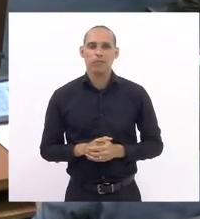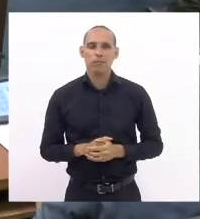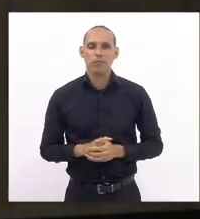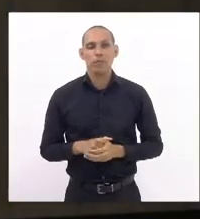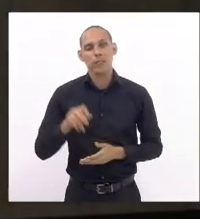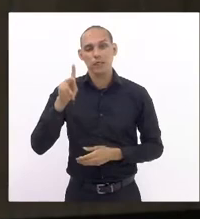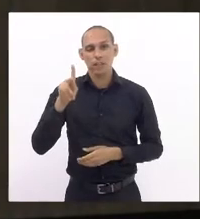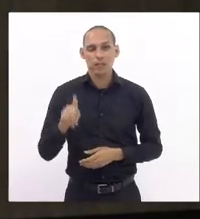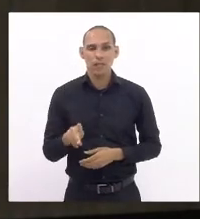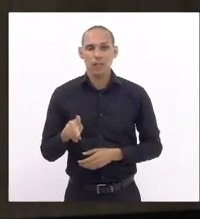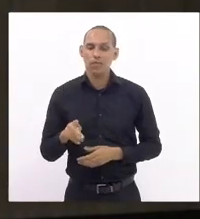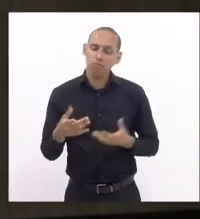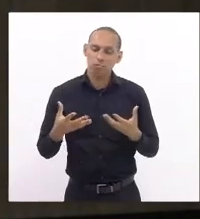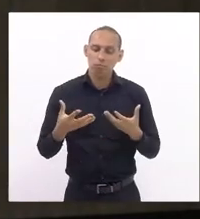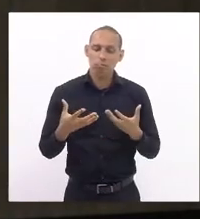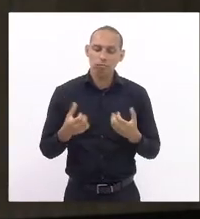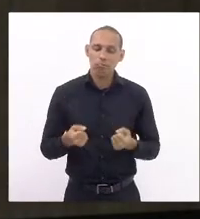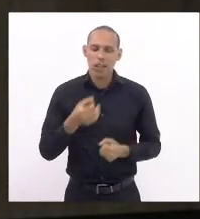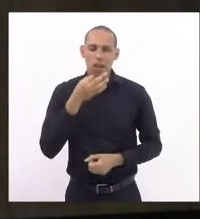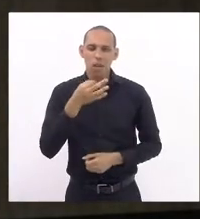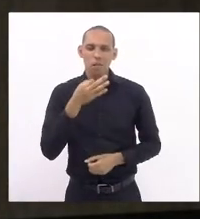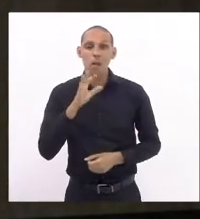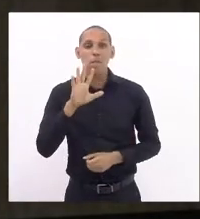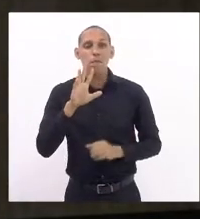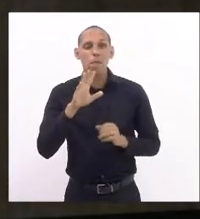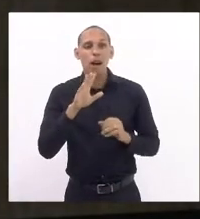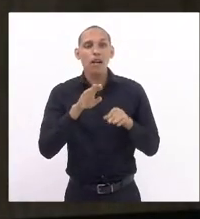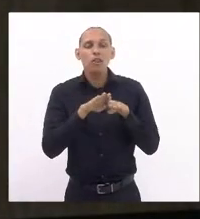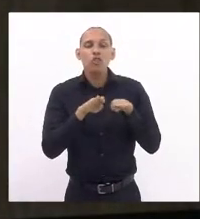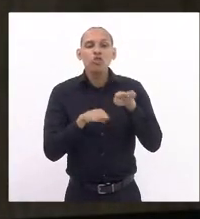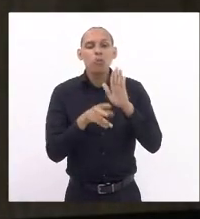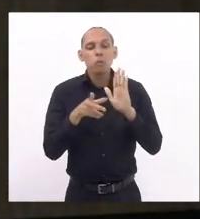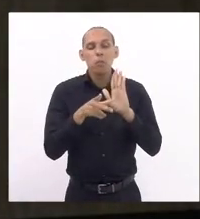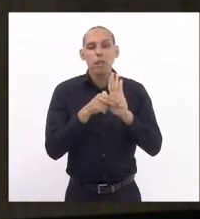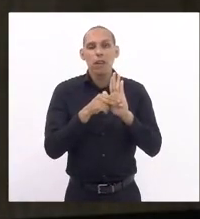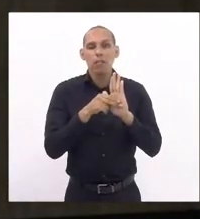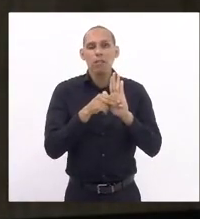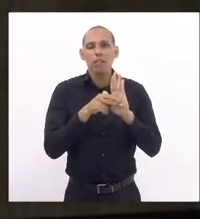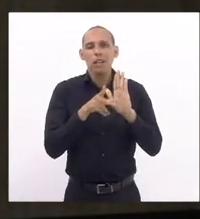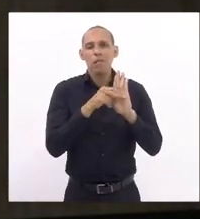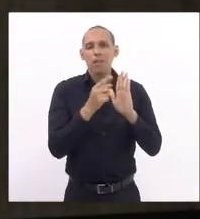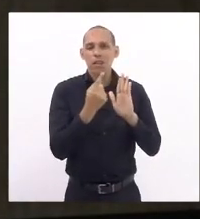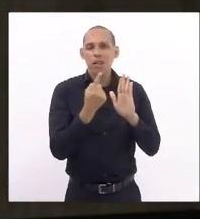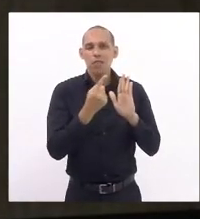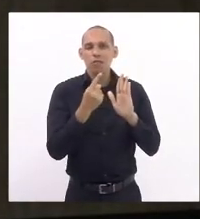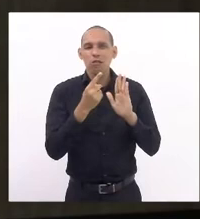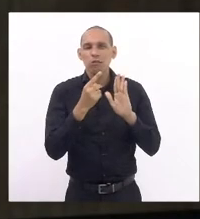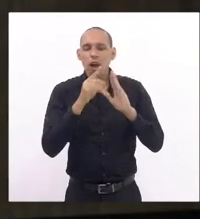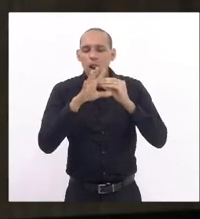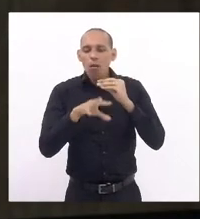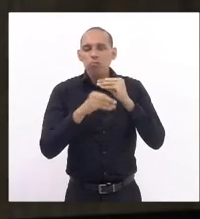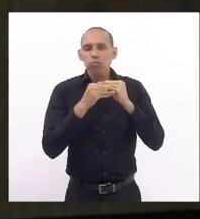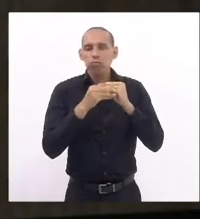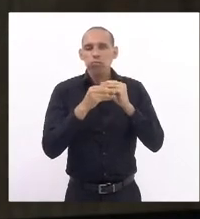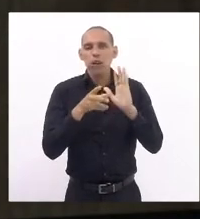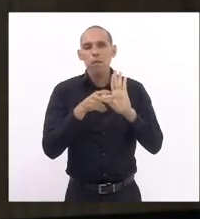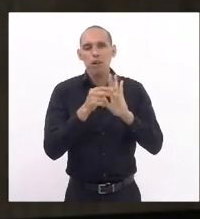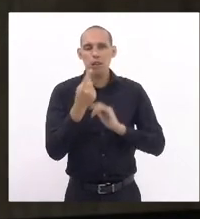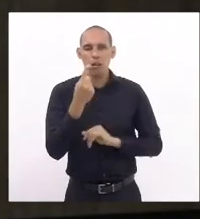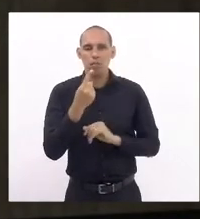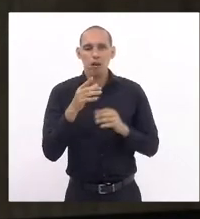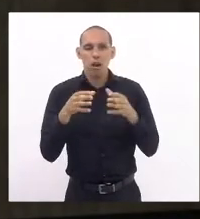Senhor presidente, parecer é favorável com subemenda à emenda 1, favorável com subemenda aglutinativa à emenda 1 da Comissão de